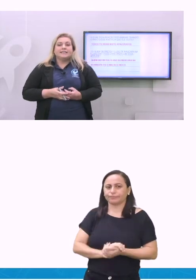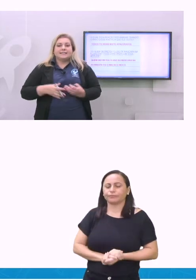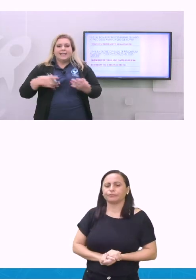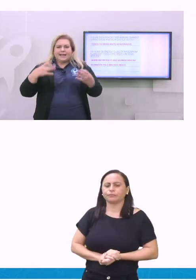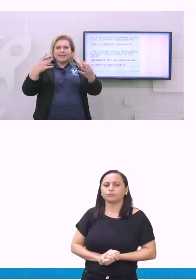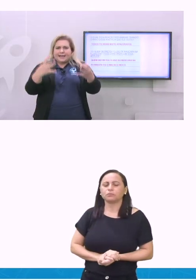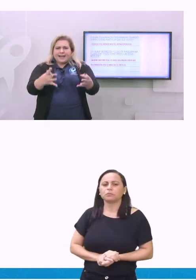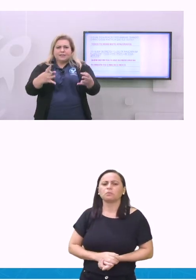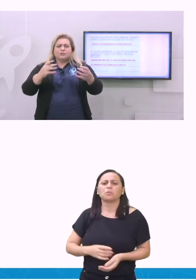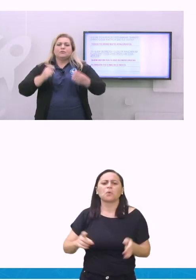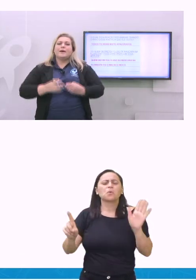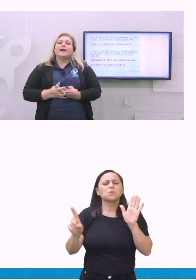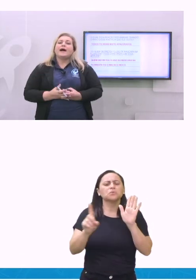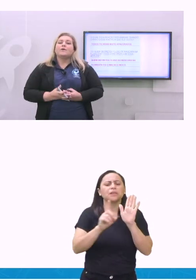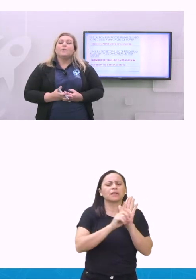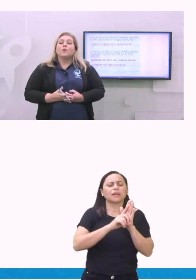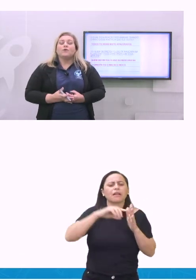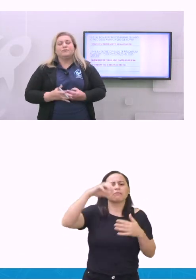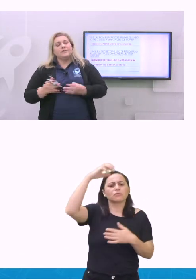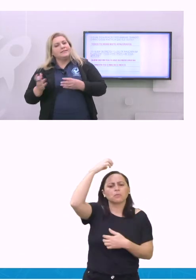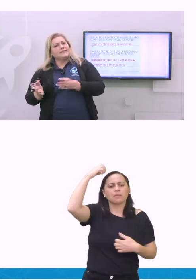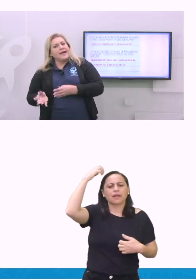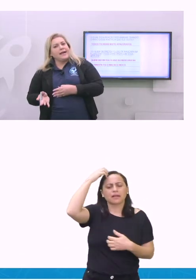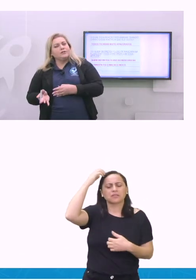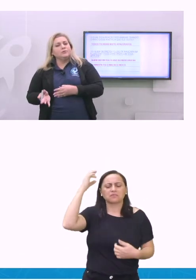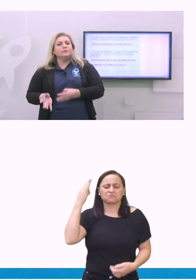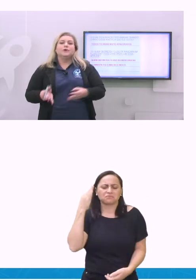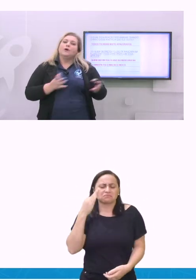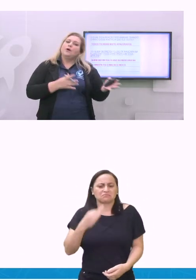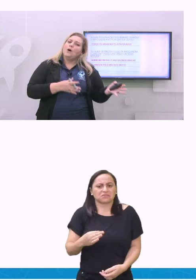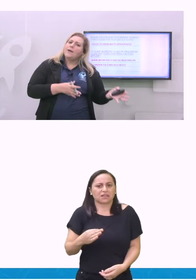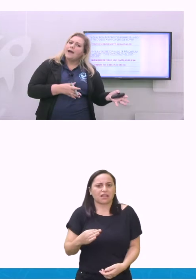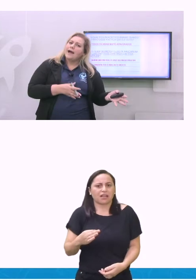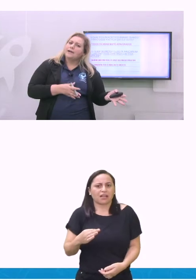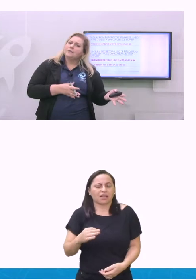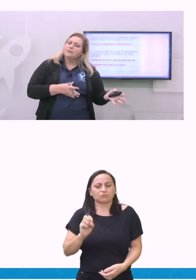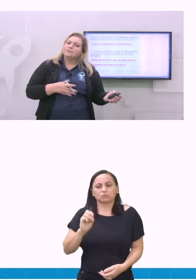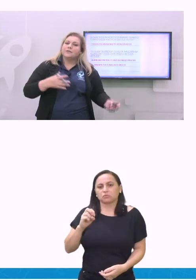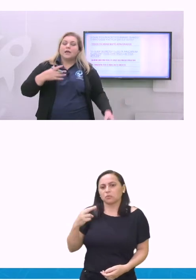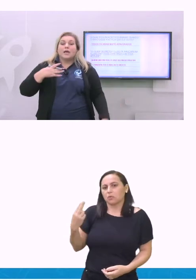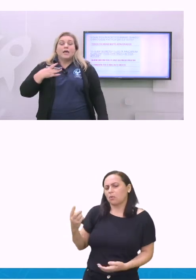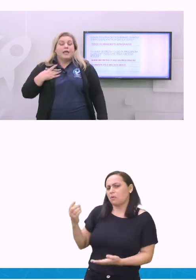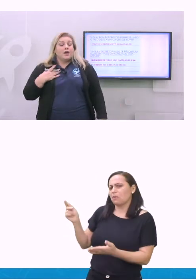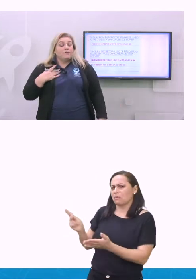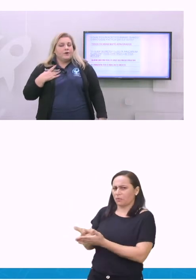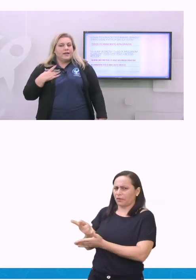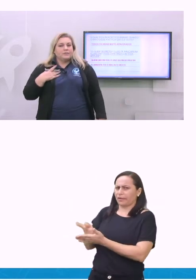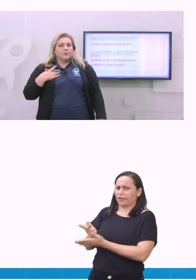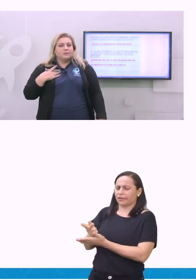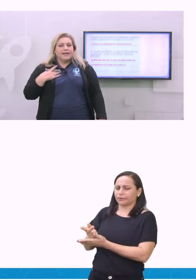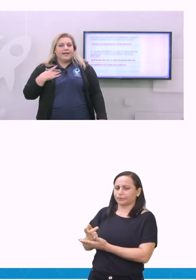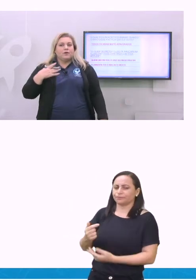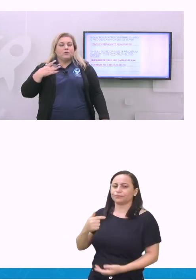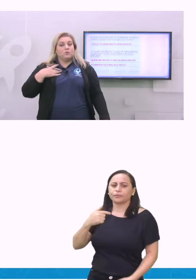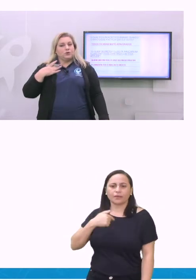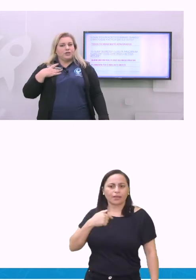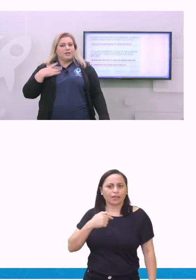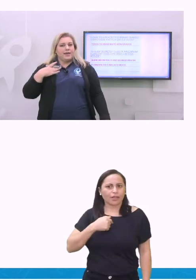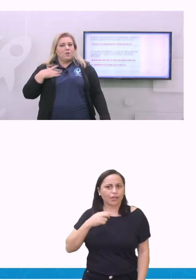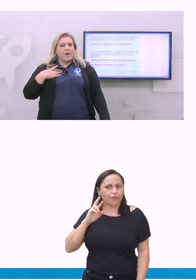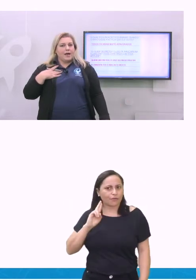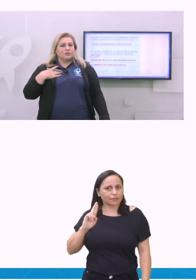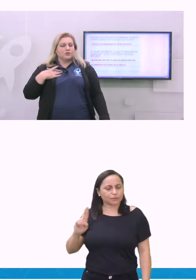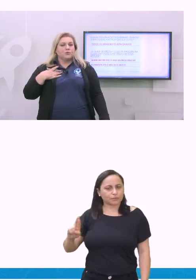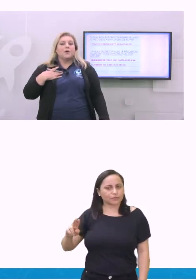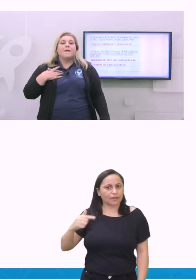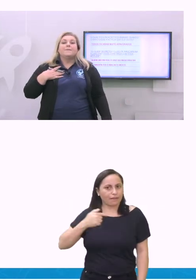Se esse decreto do macaco Mocó foi certo ou errado. Eu vou responder o que